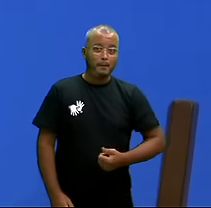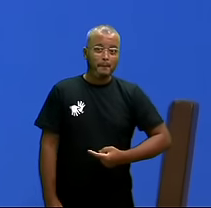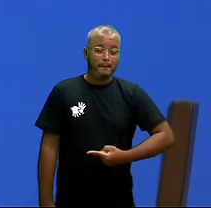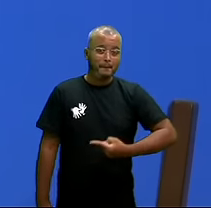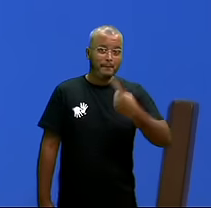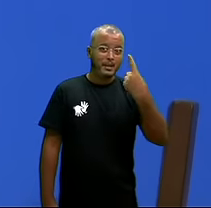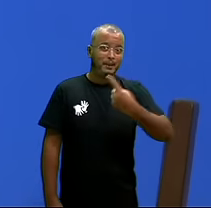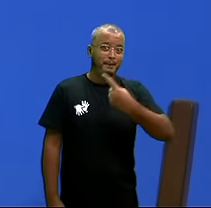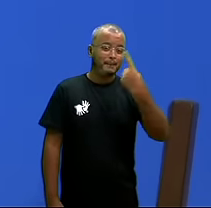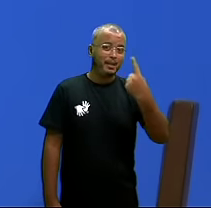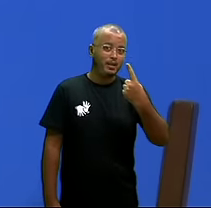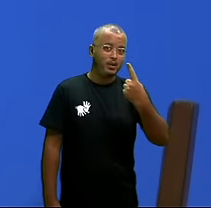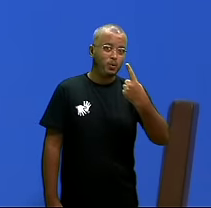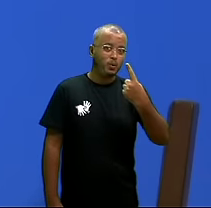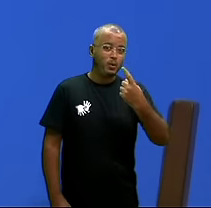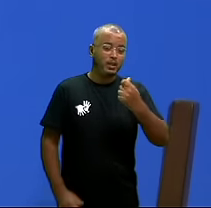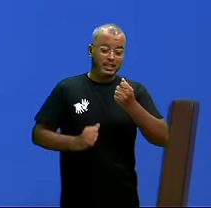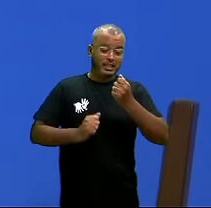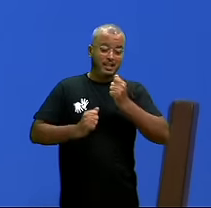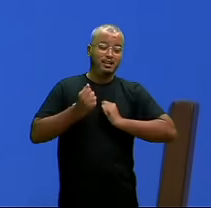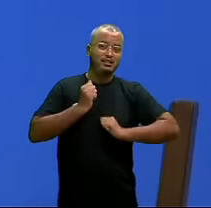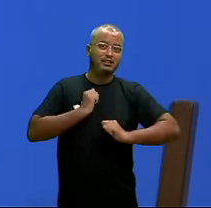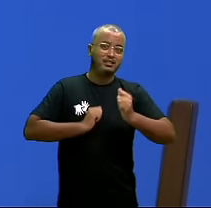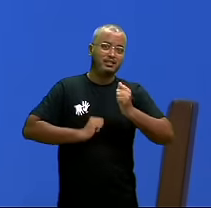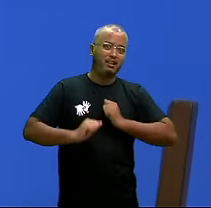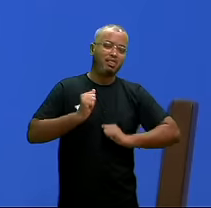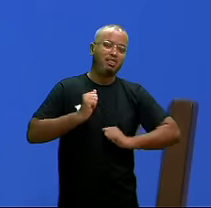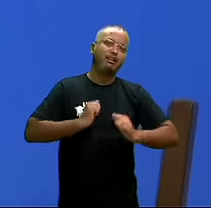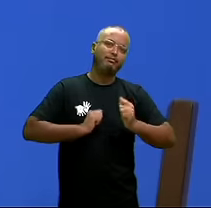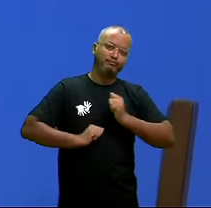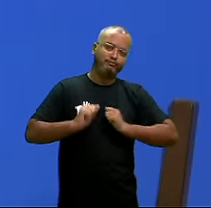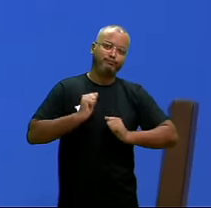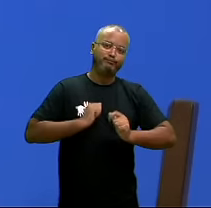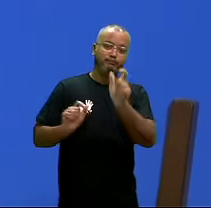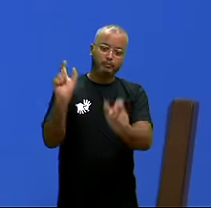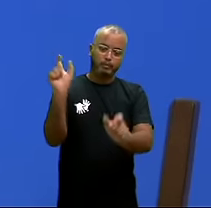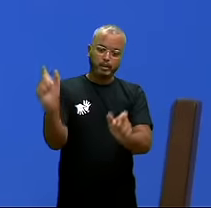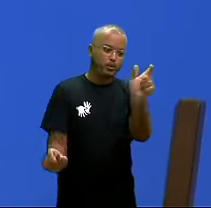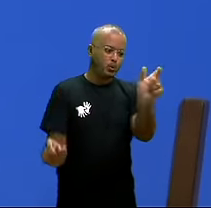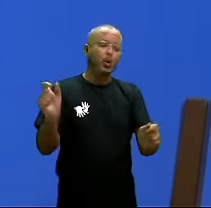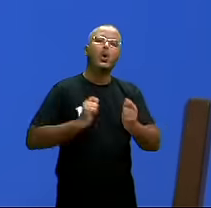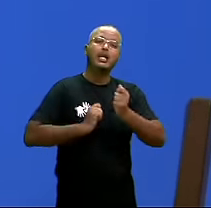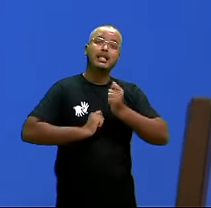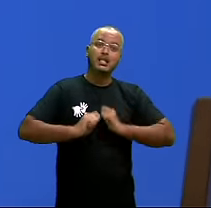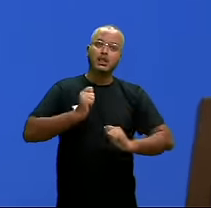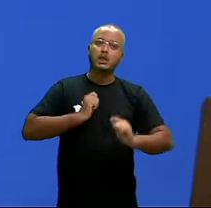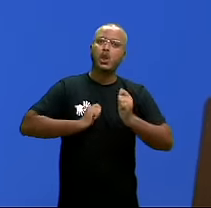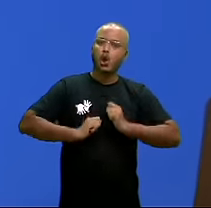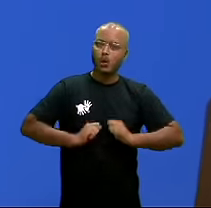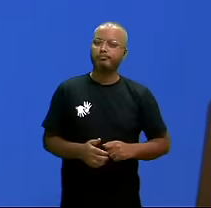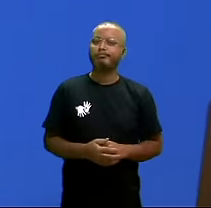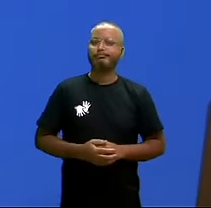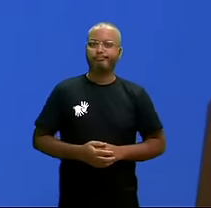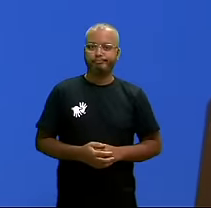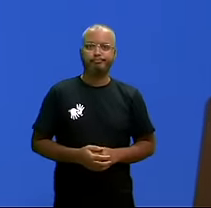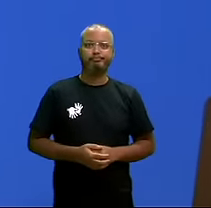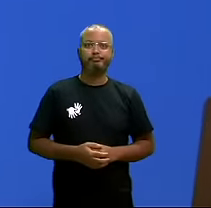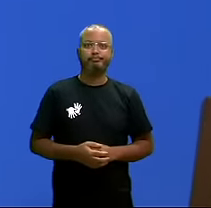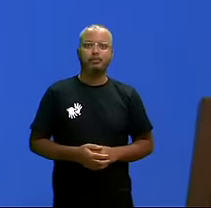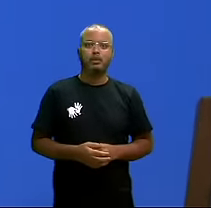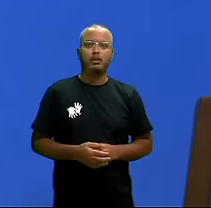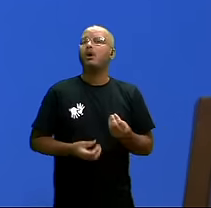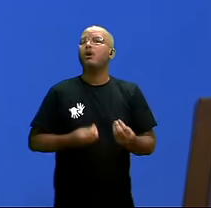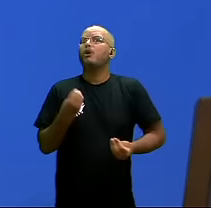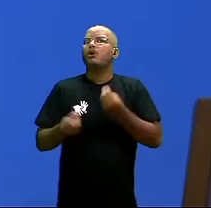mundo. O Brasil, como é que pode, mano, num país tão maravilhoso e equilibrado socialmente como o nosso?